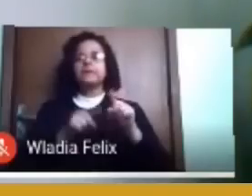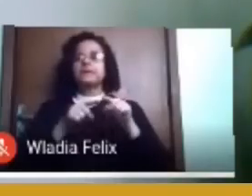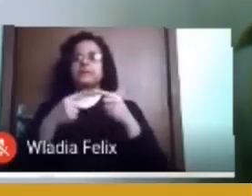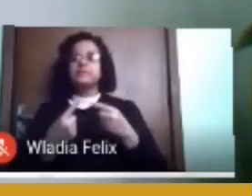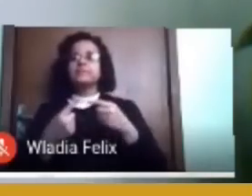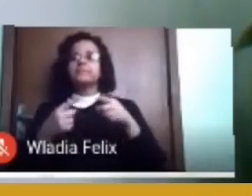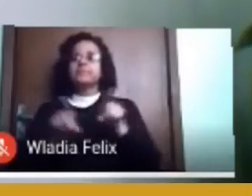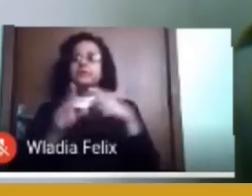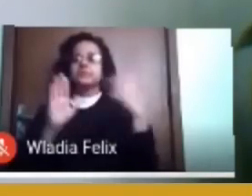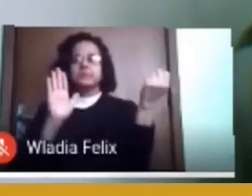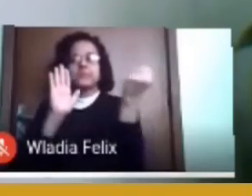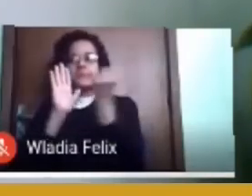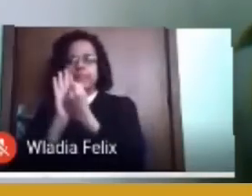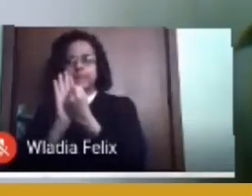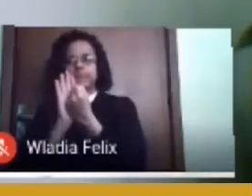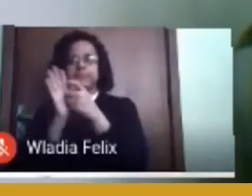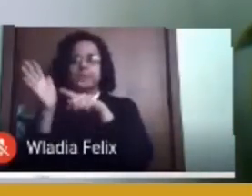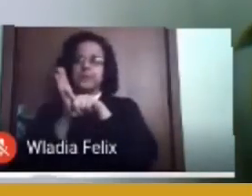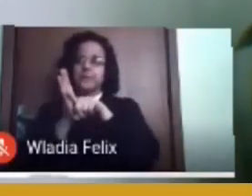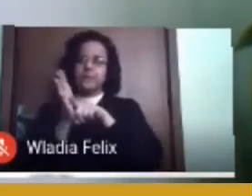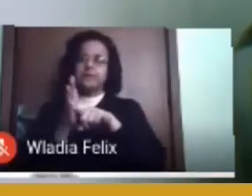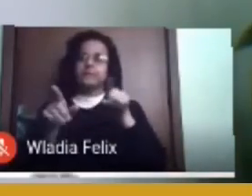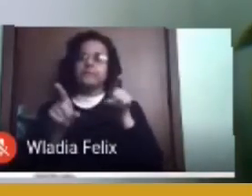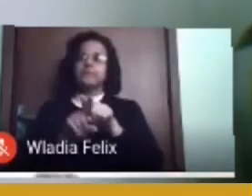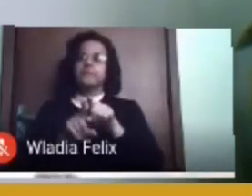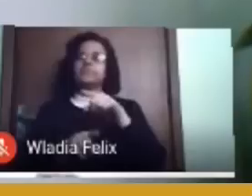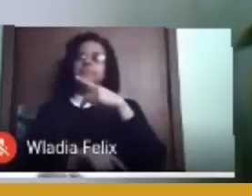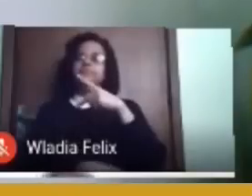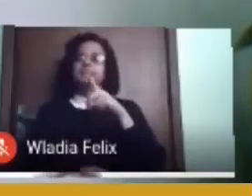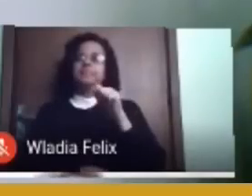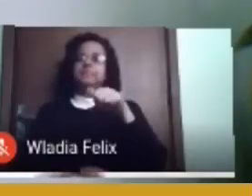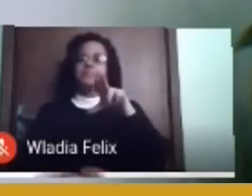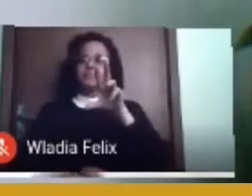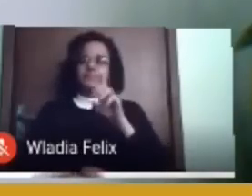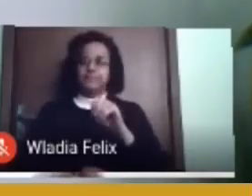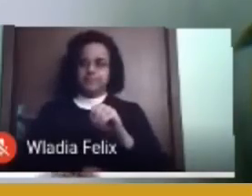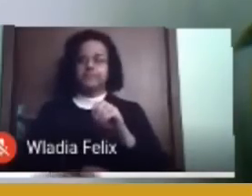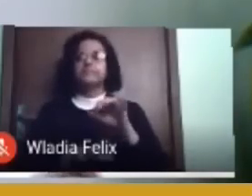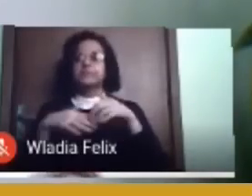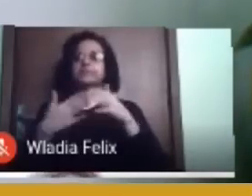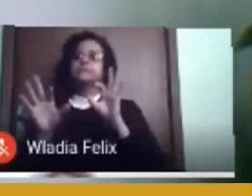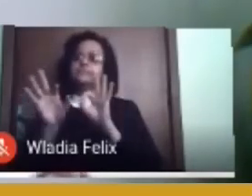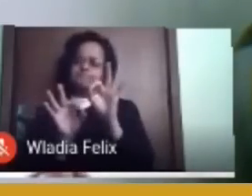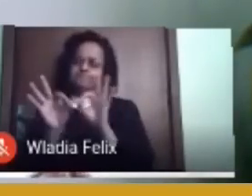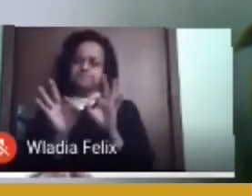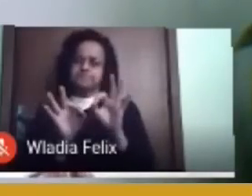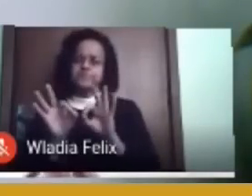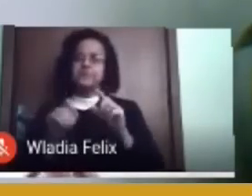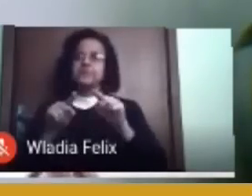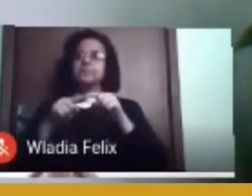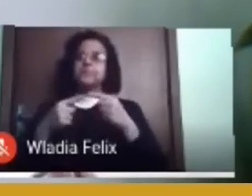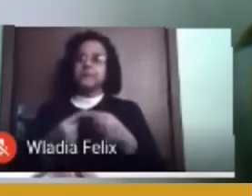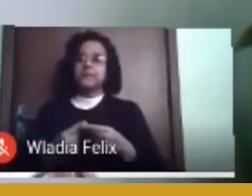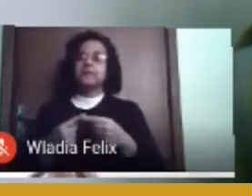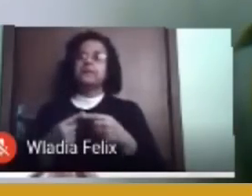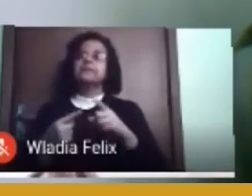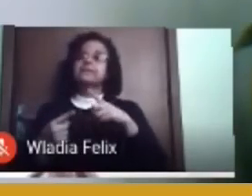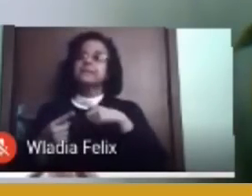nós estamos, pensando na nossa formação profissional, pensando nas nossas bases, não só na